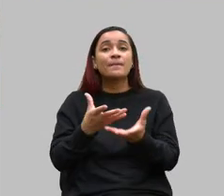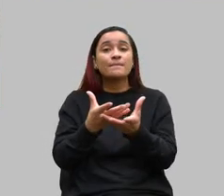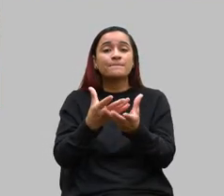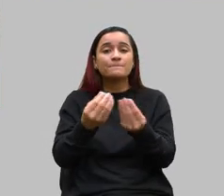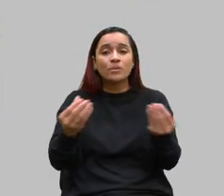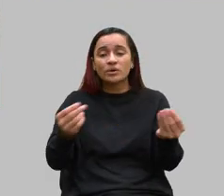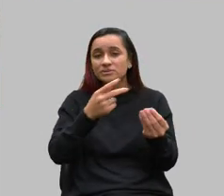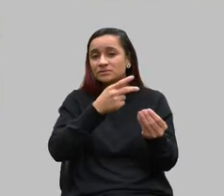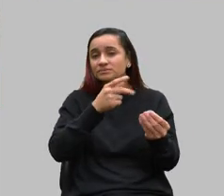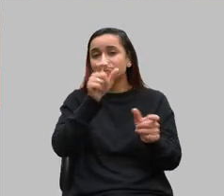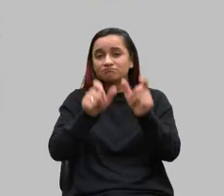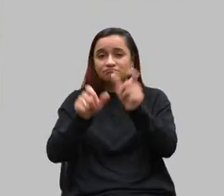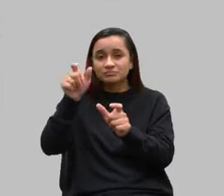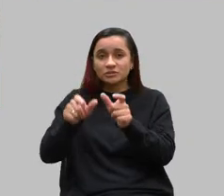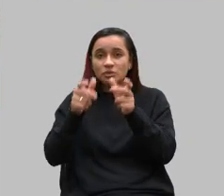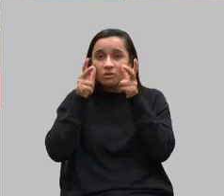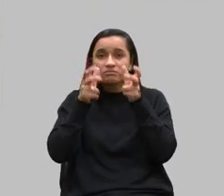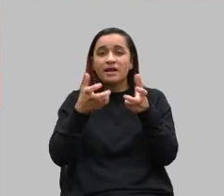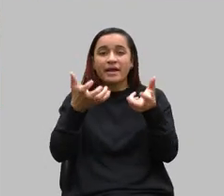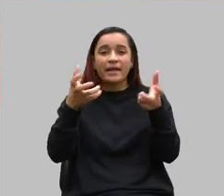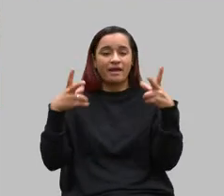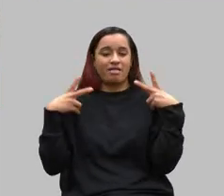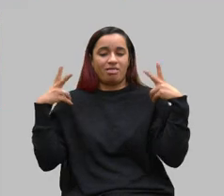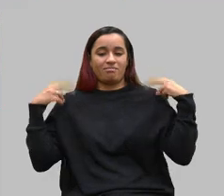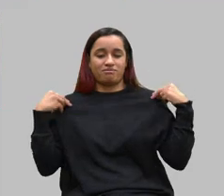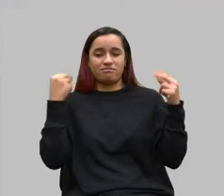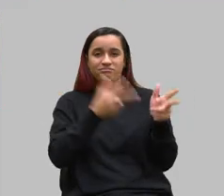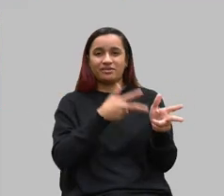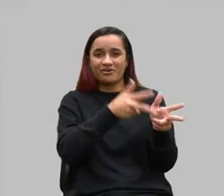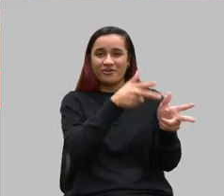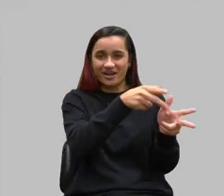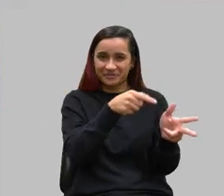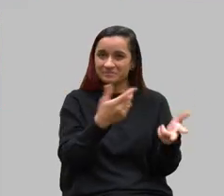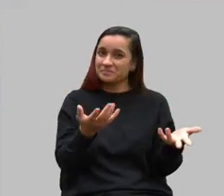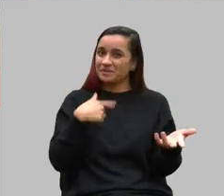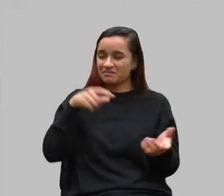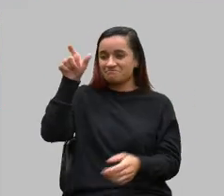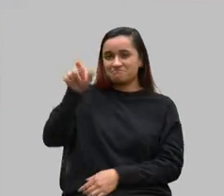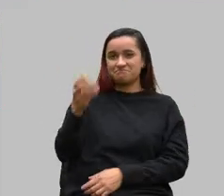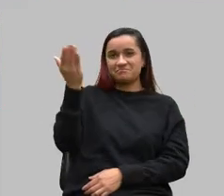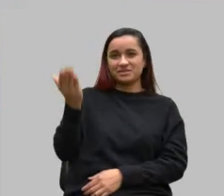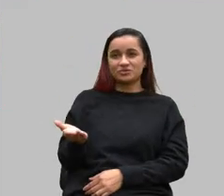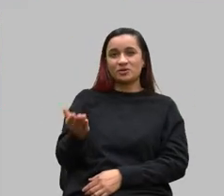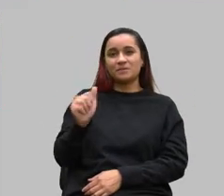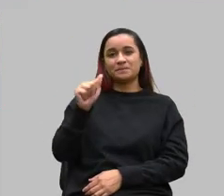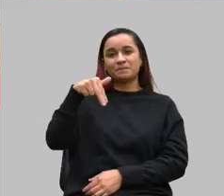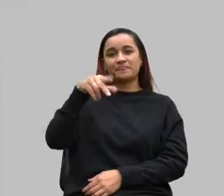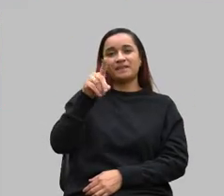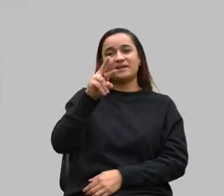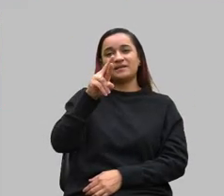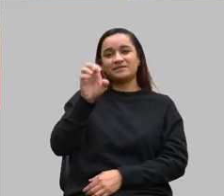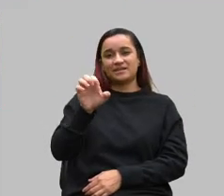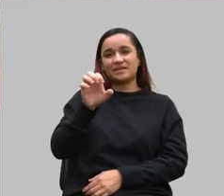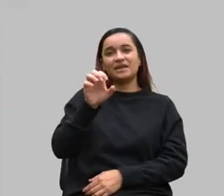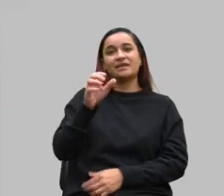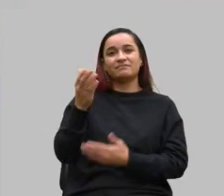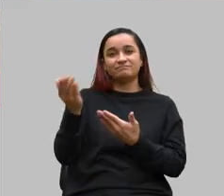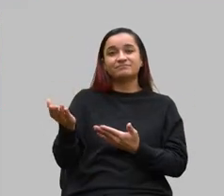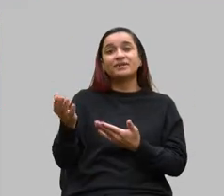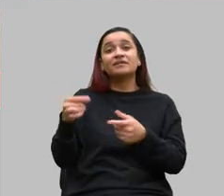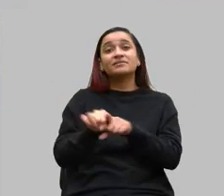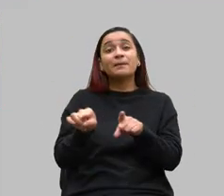operadores Ferroviários na na pessoa do tenuta Ali podem ser representados na pessoa do do André tenuta e pessoas